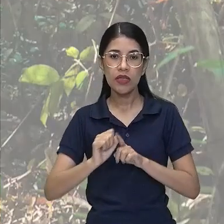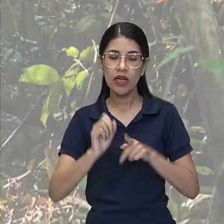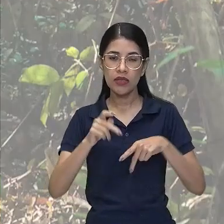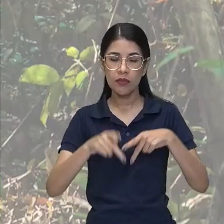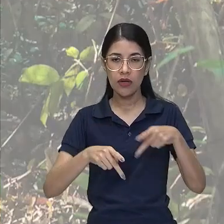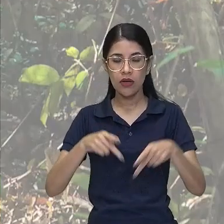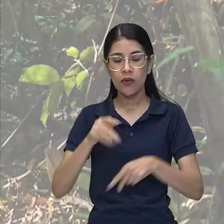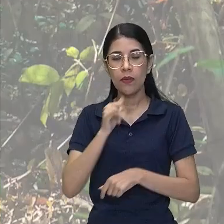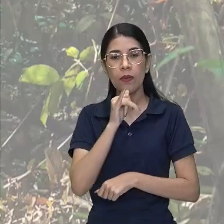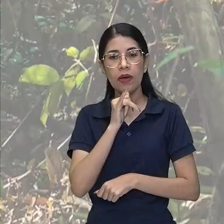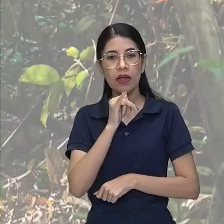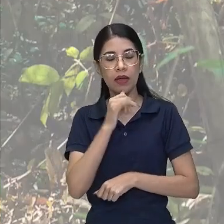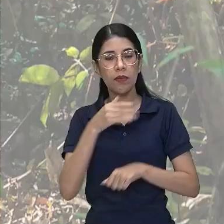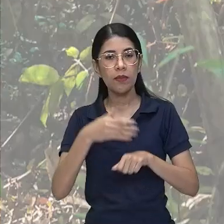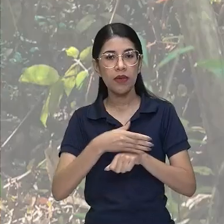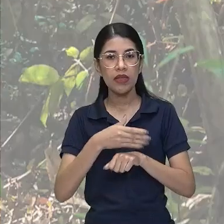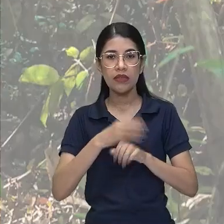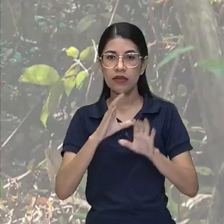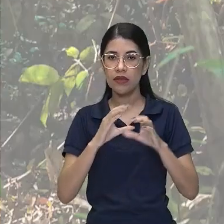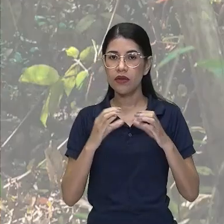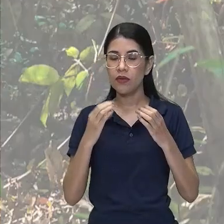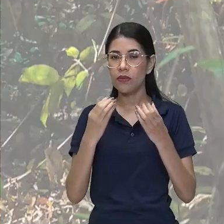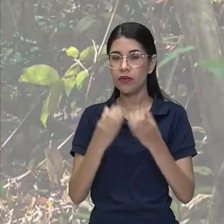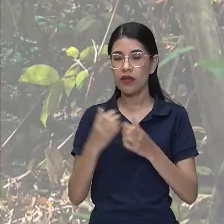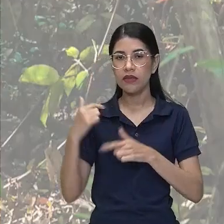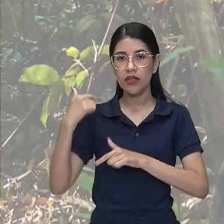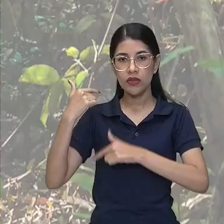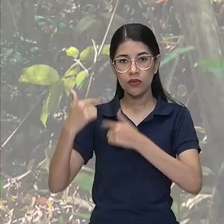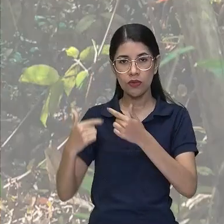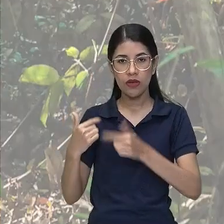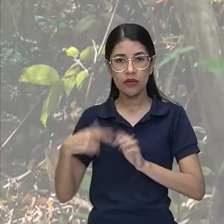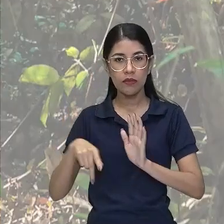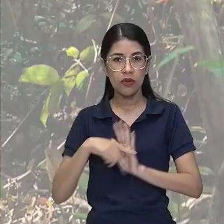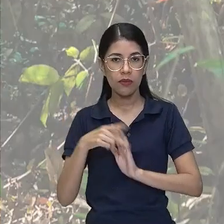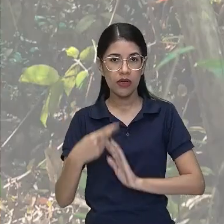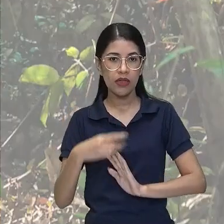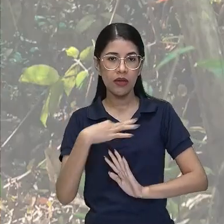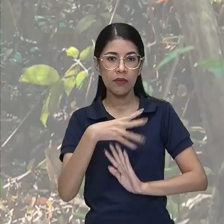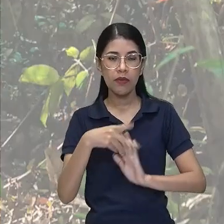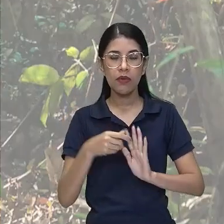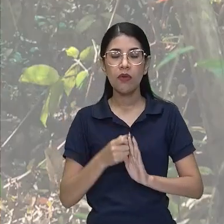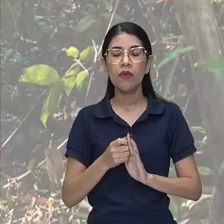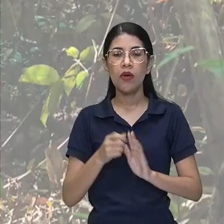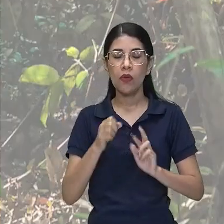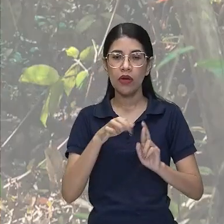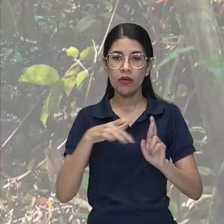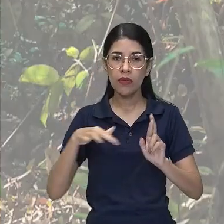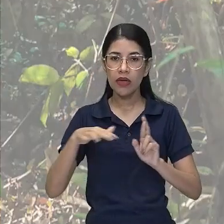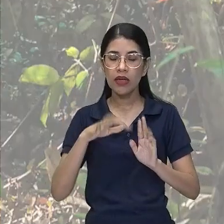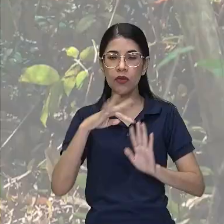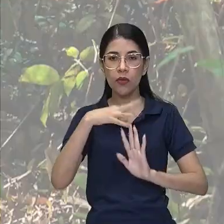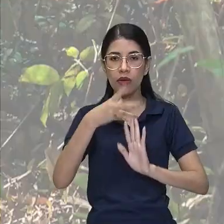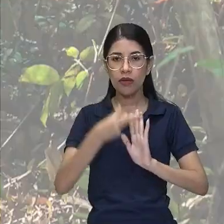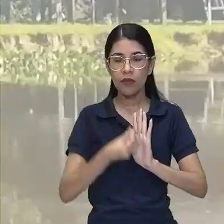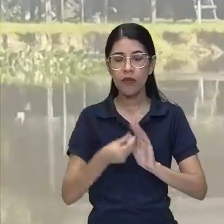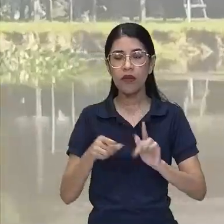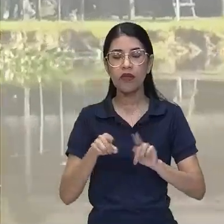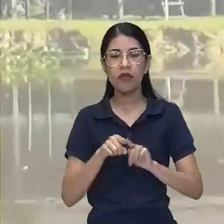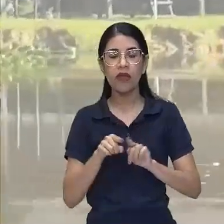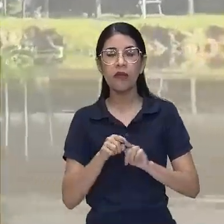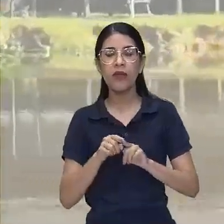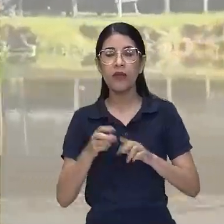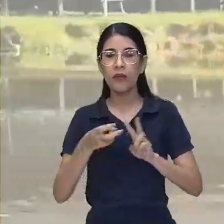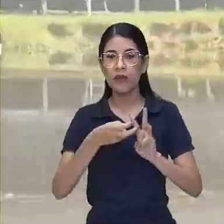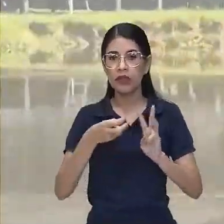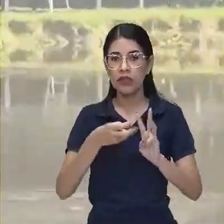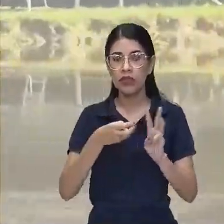por exemplo, das comunidades tradicionais aqui da Amazônia, como ribeirinhos, quilombolas, dos povos indígenas também. Além